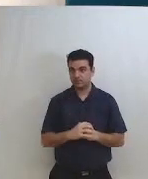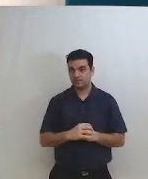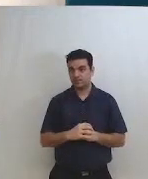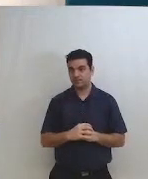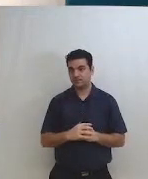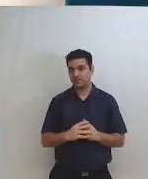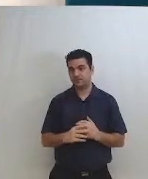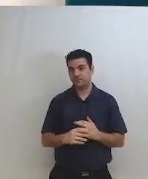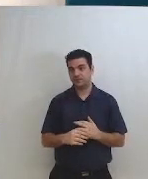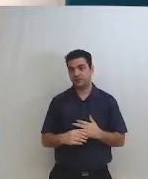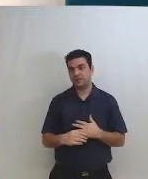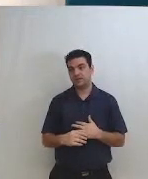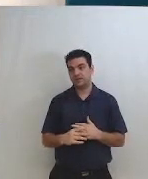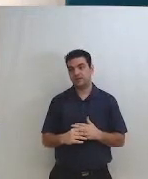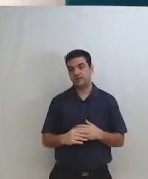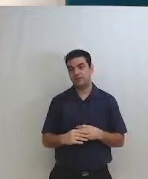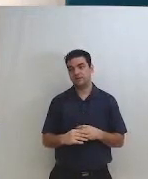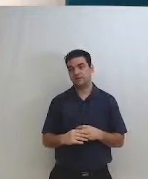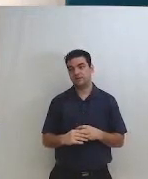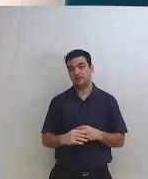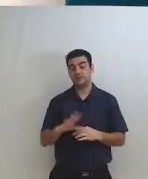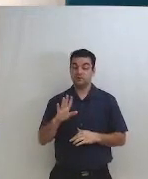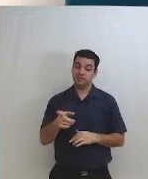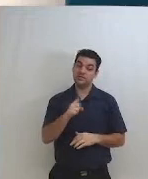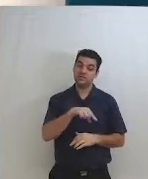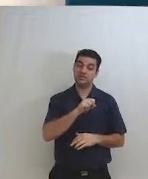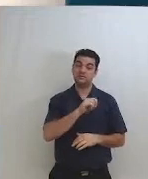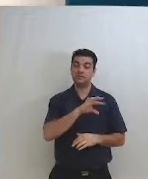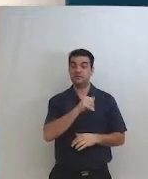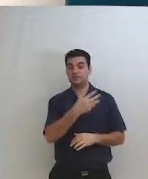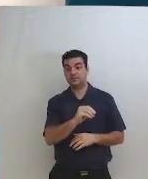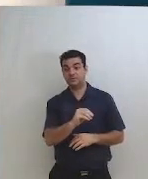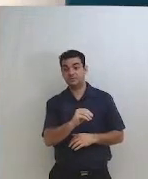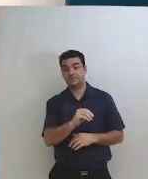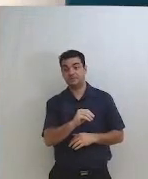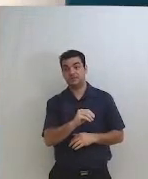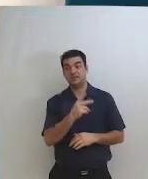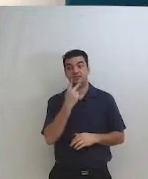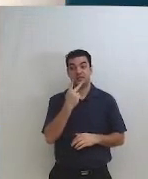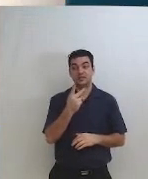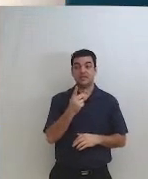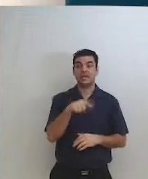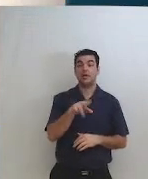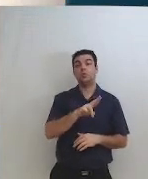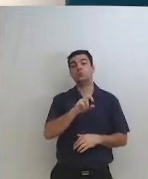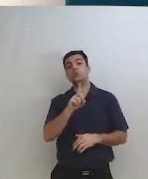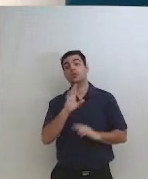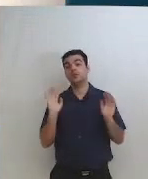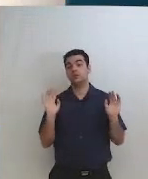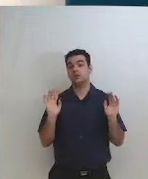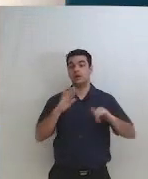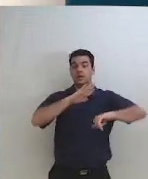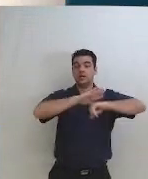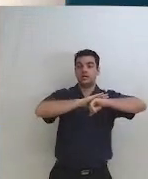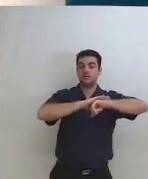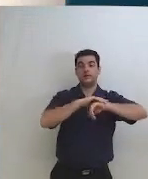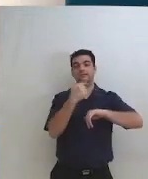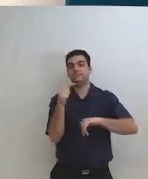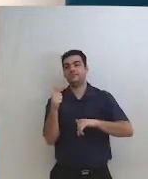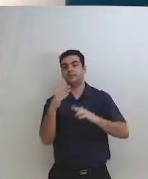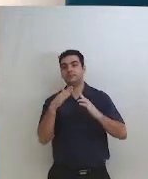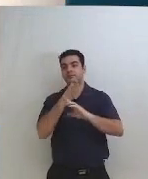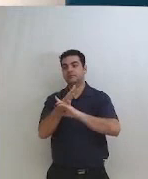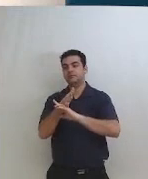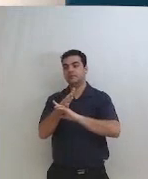outra questão. Então, se o ministro Sebastião disser aí também que então era uso e não era crime, não tinha flagrante, aí já vamos entrar em outra tese.